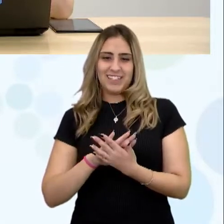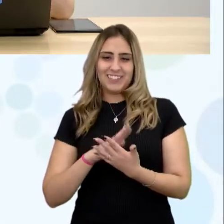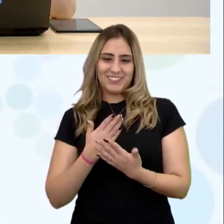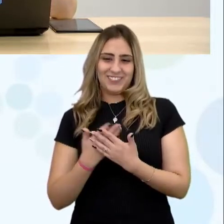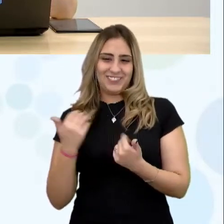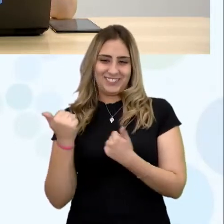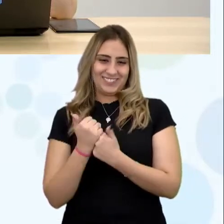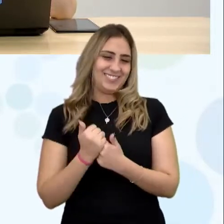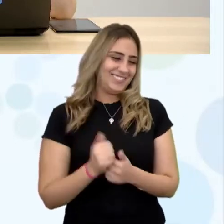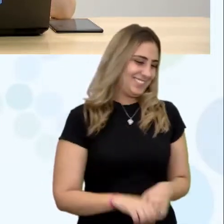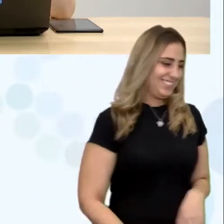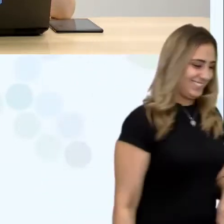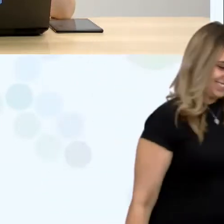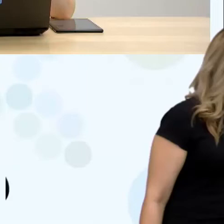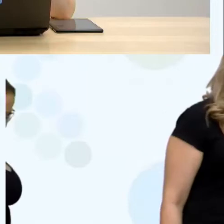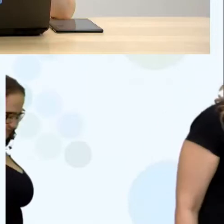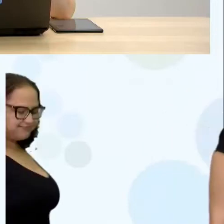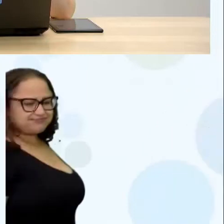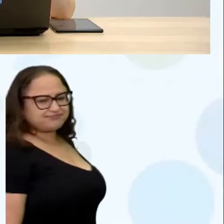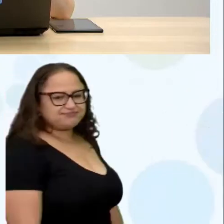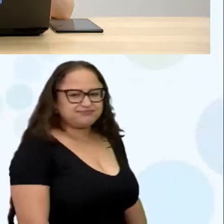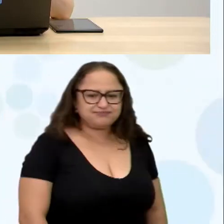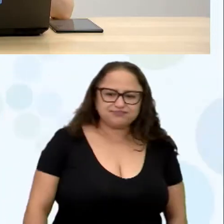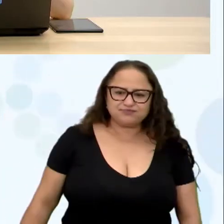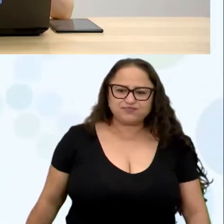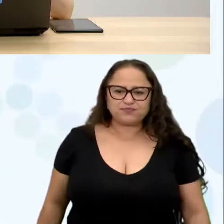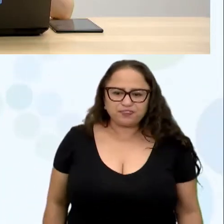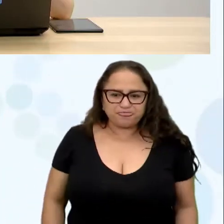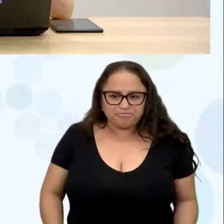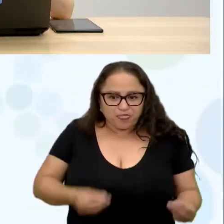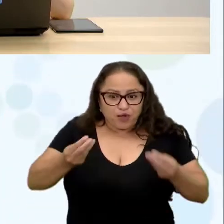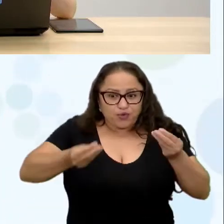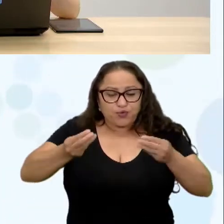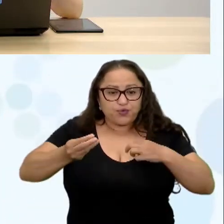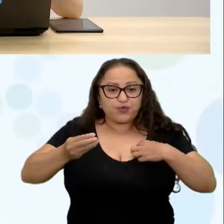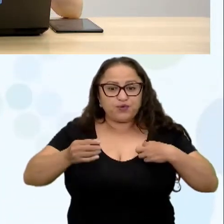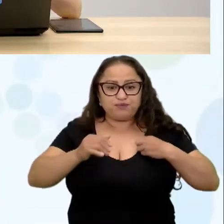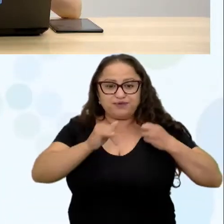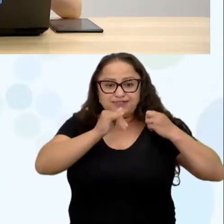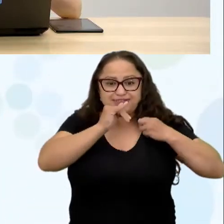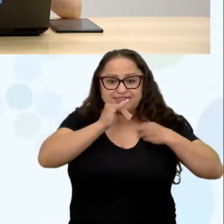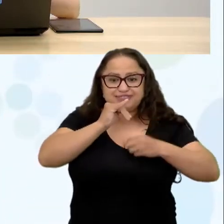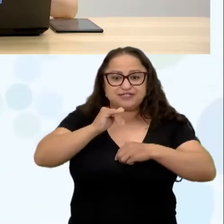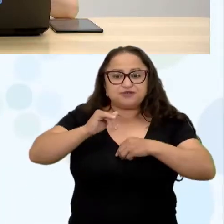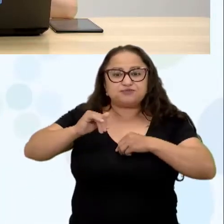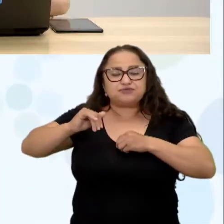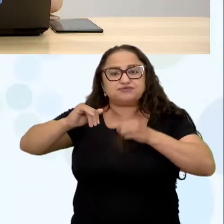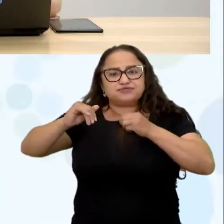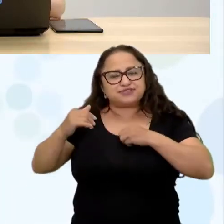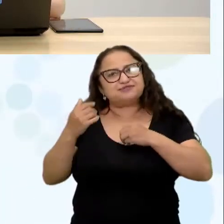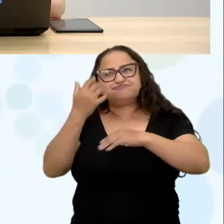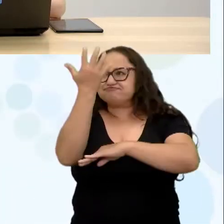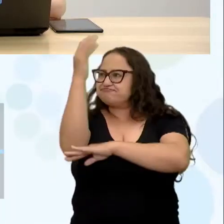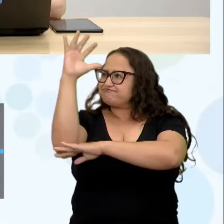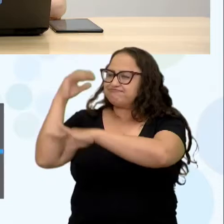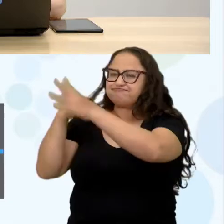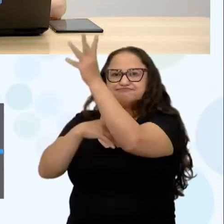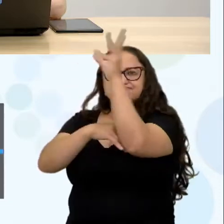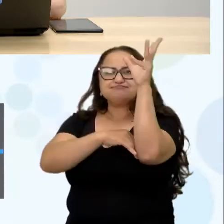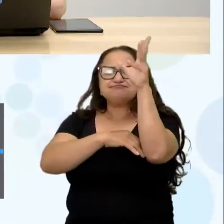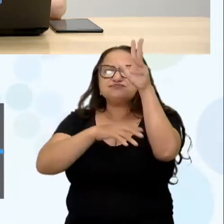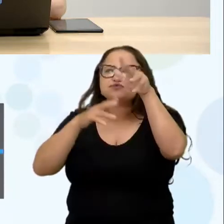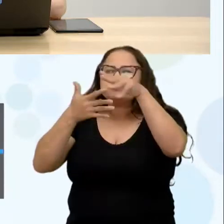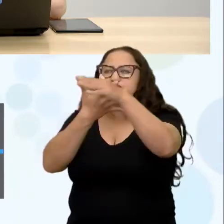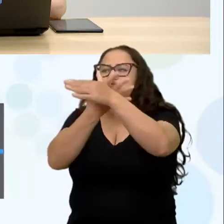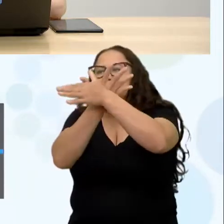para dar um panorama geral, né, de como tá, por exemplo, a cobertura vegetal de uma determinada região. Então é por isso que é